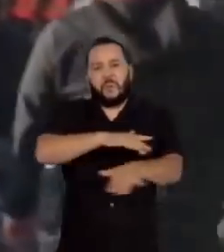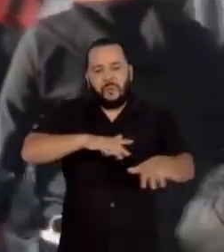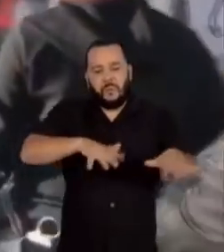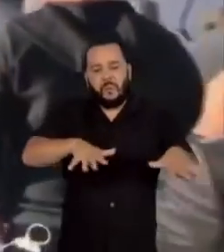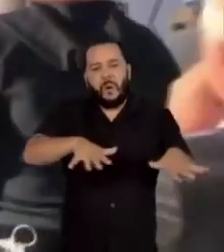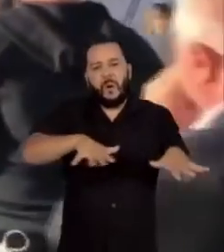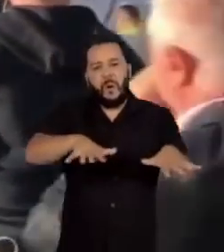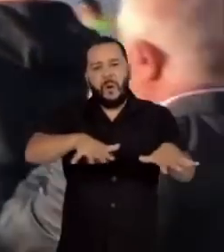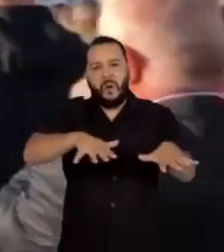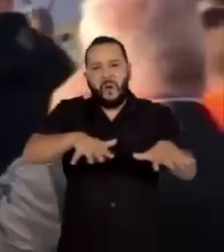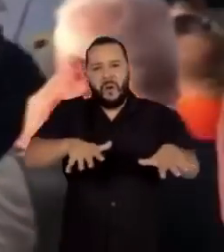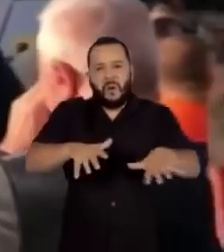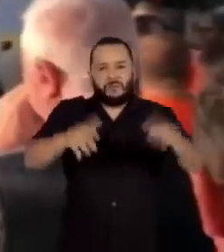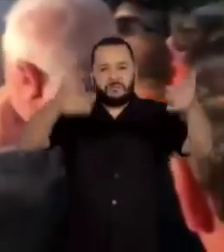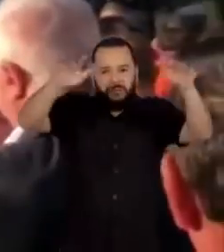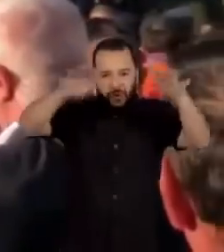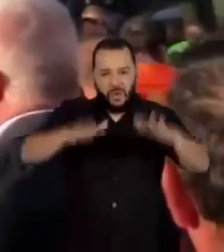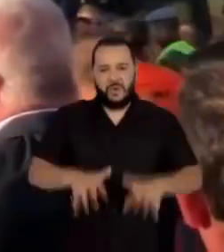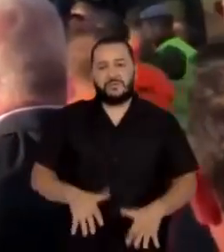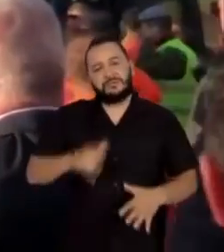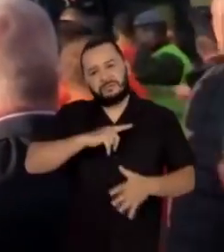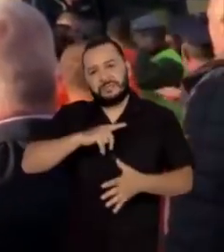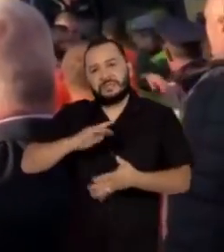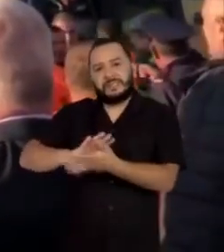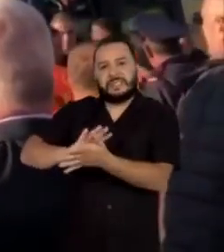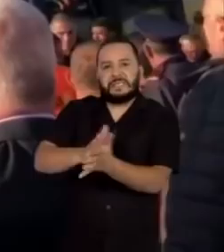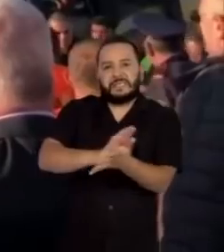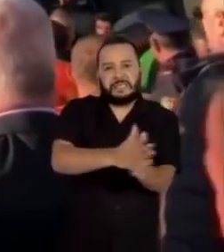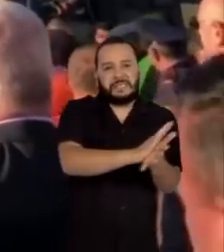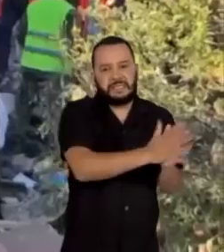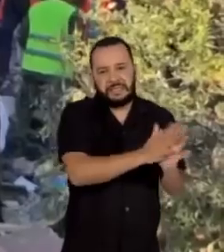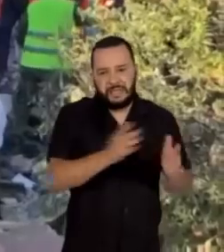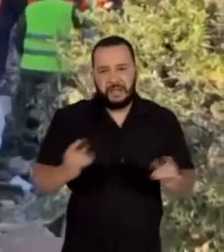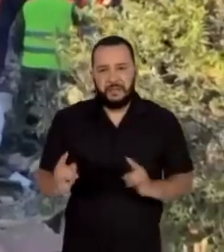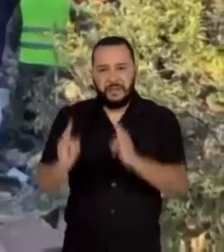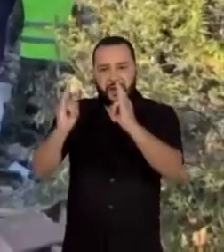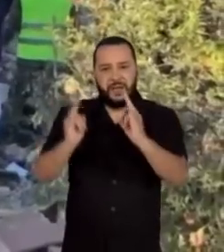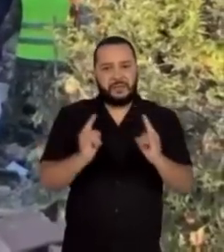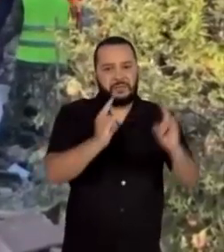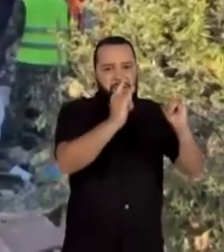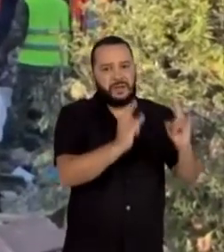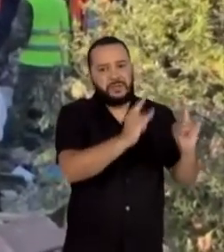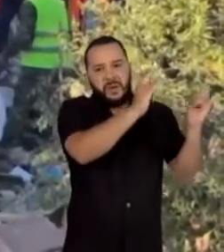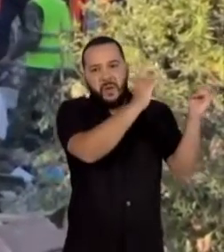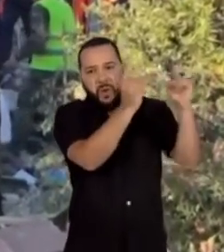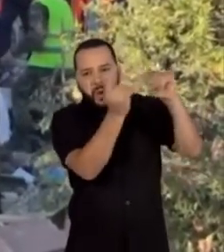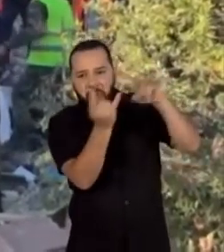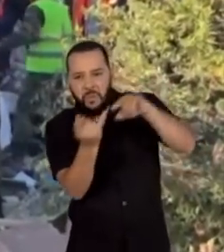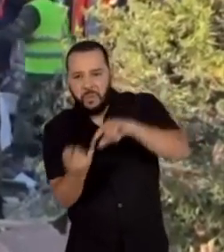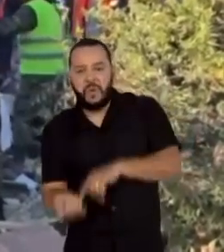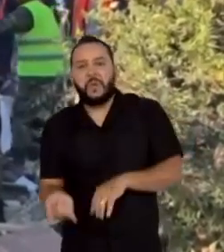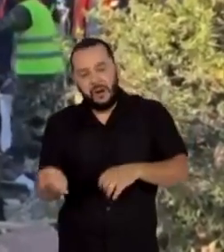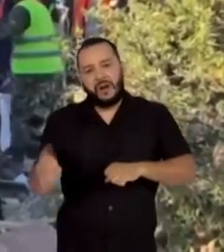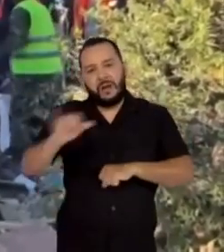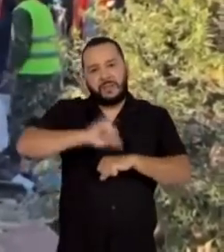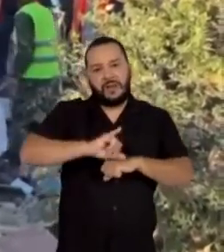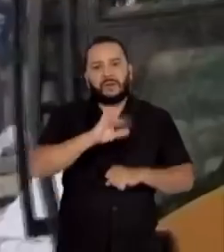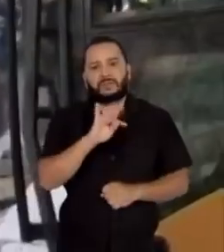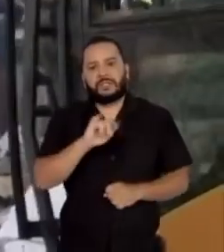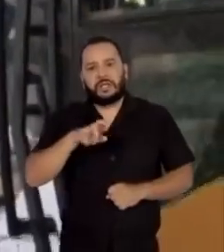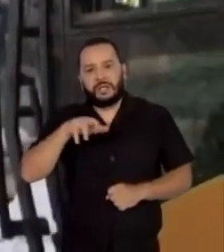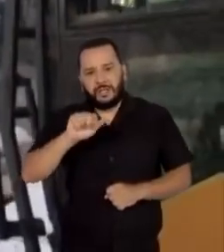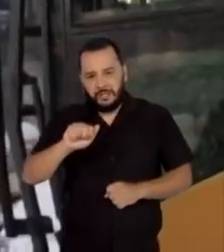atingir o país, provocando desmoronamento de vários prédios e construções na capital, Tirana, e na